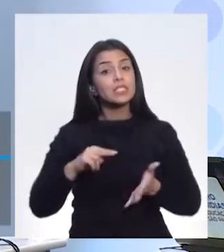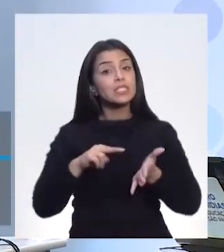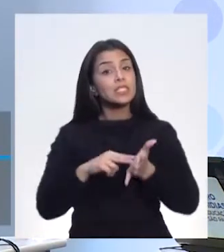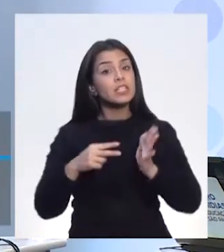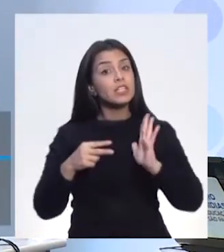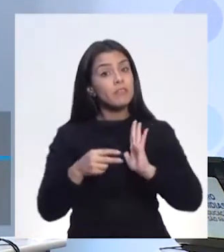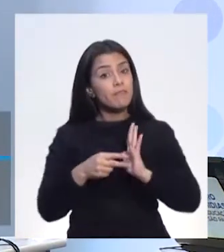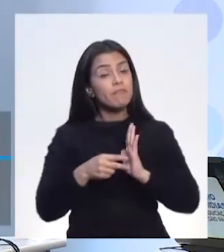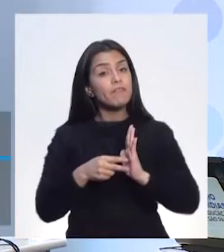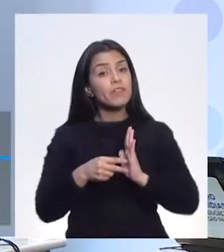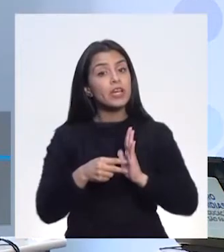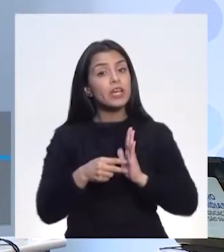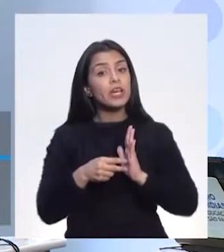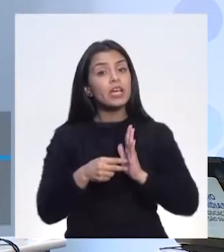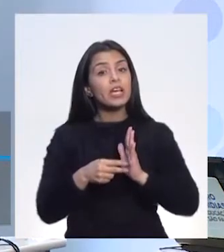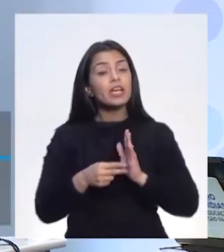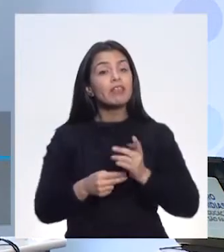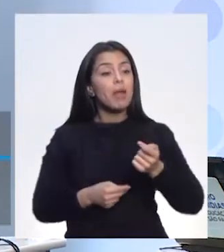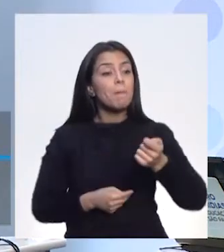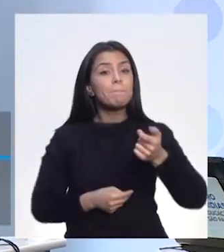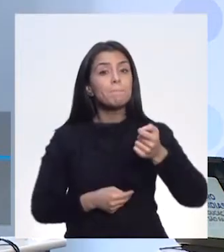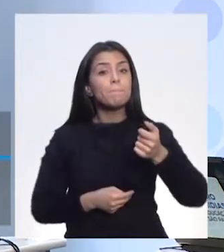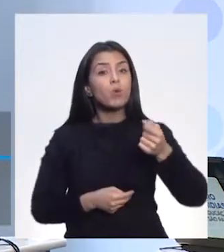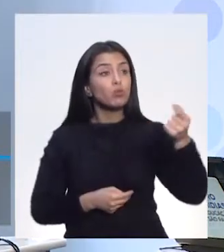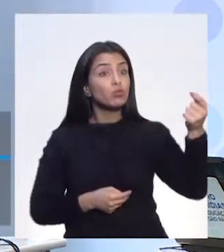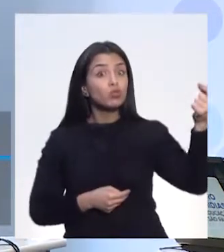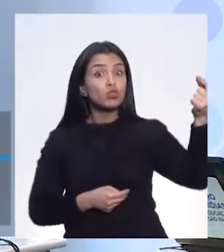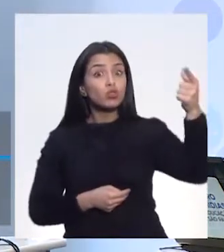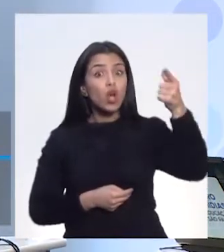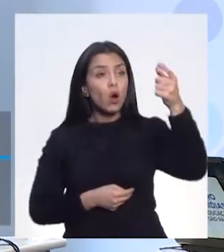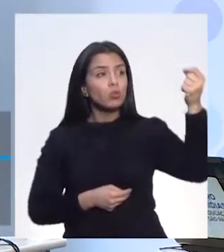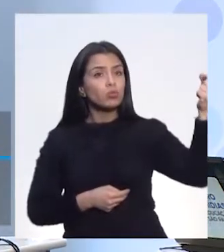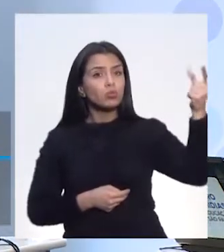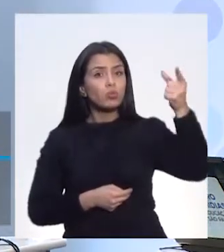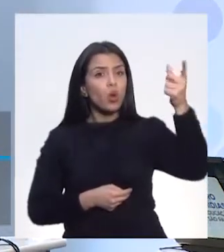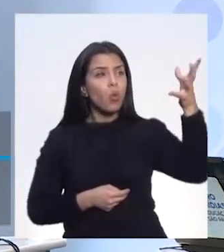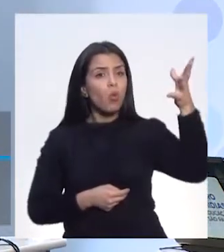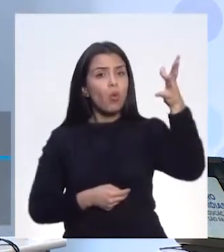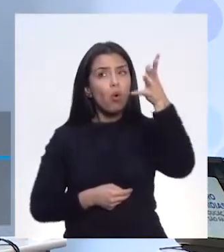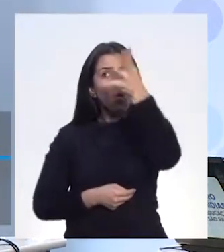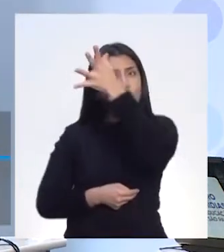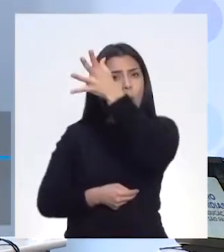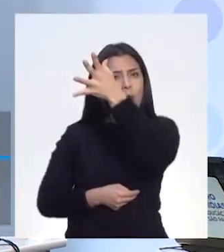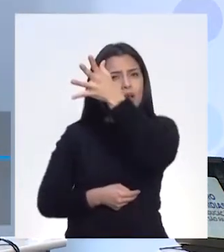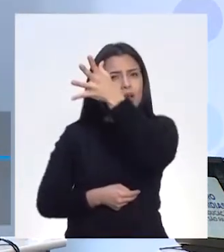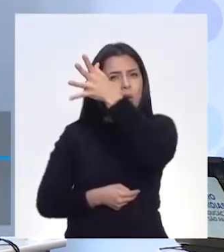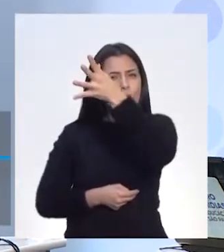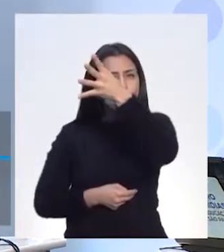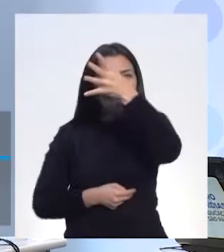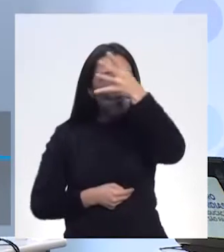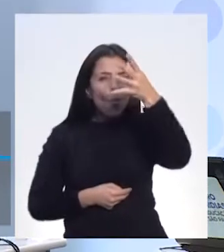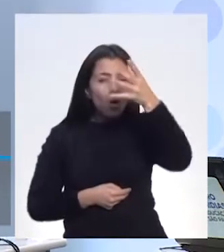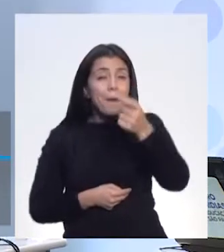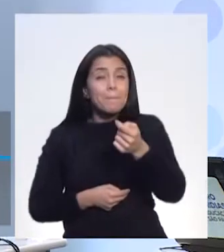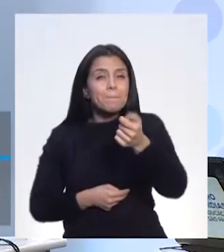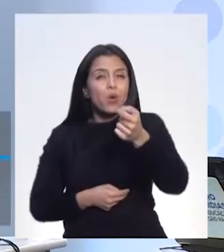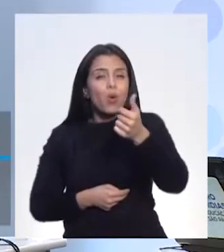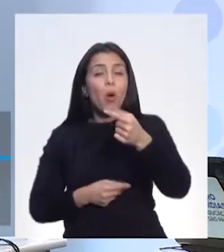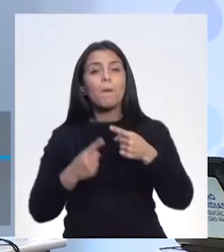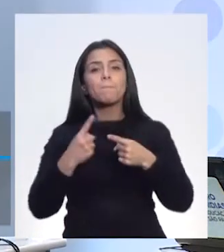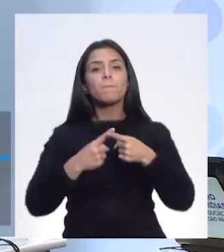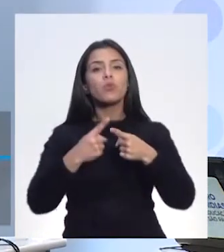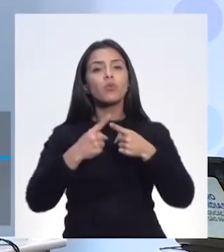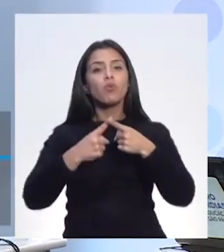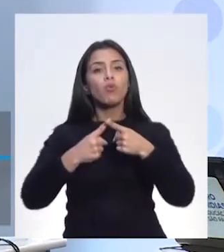está batendo pouca luz do sol na lua, porque a Terra está fazendo